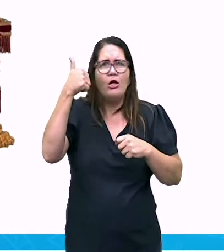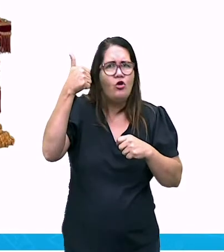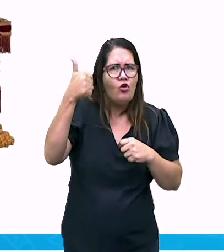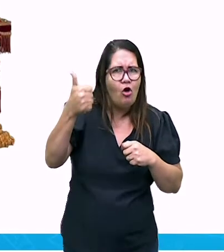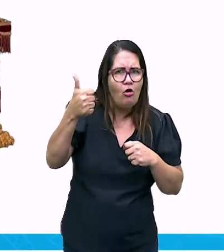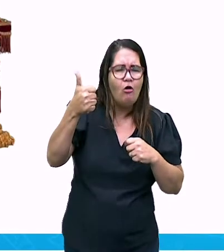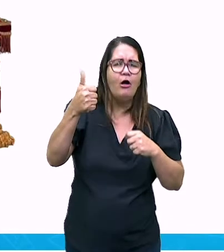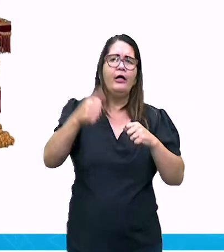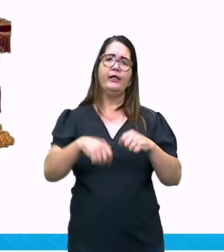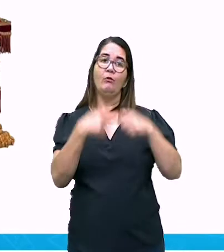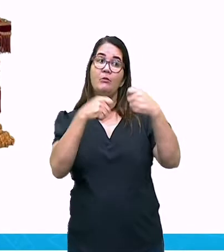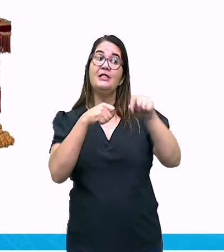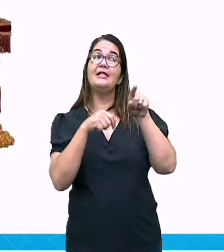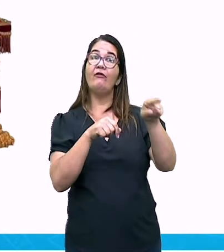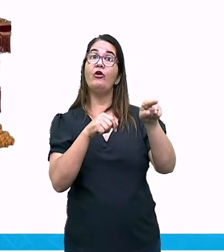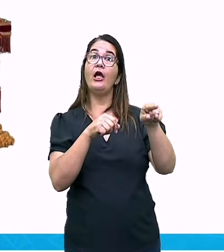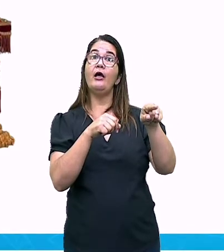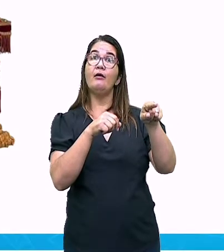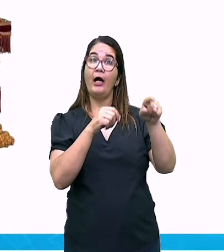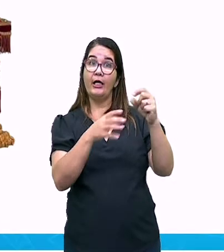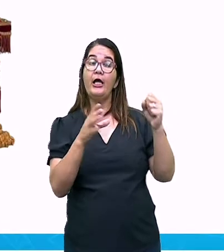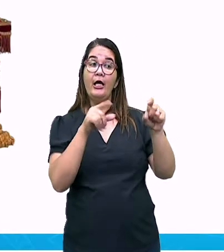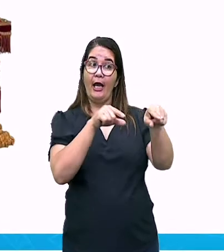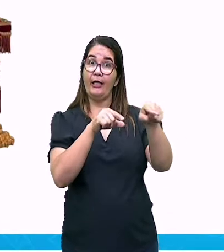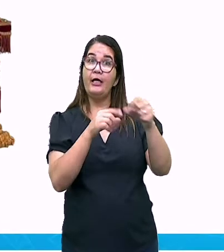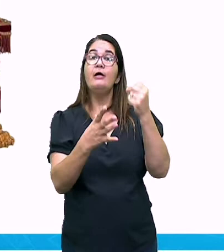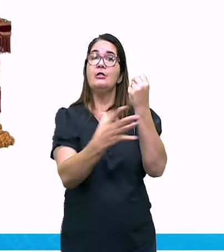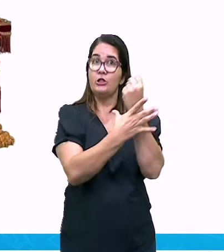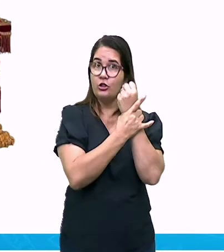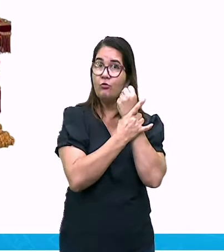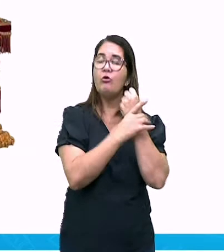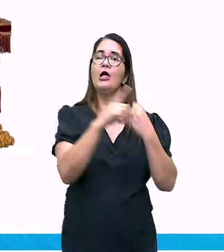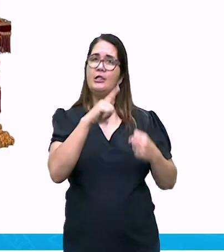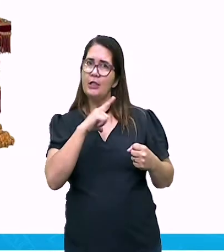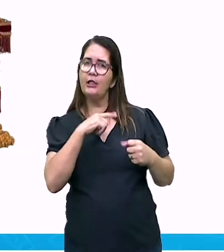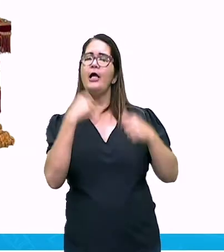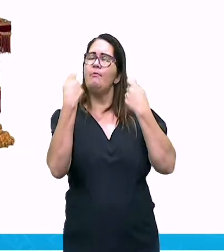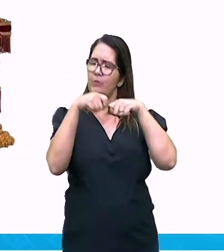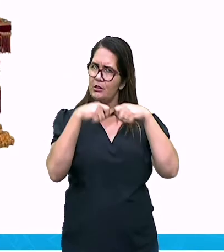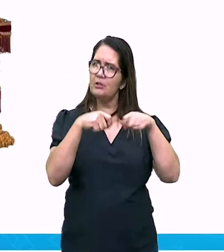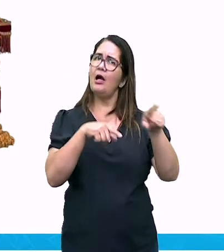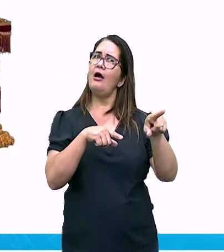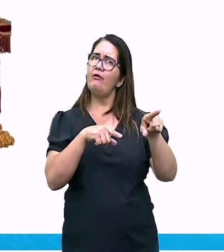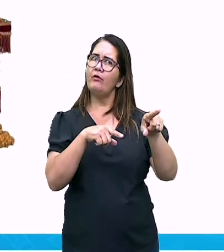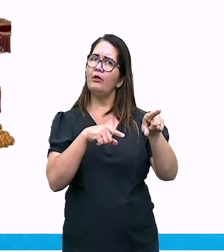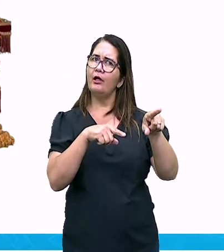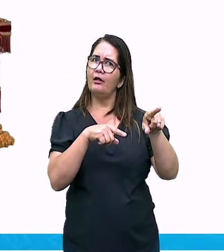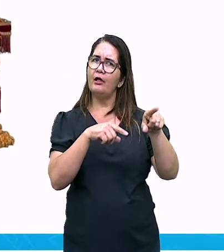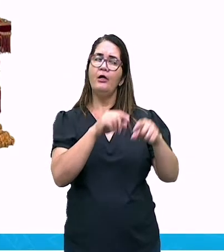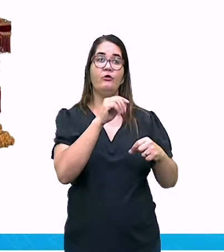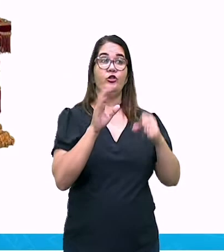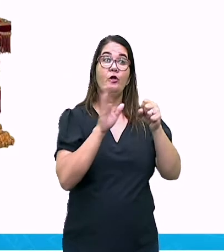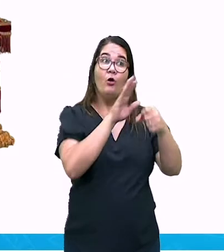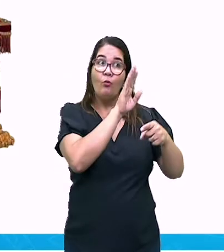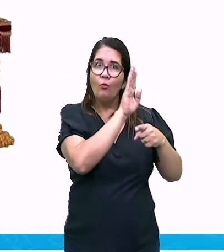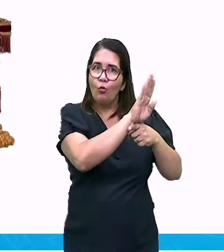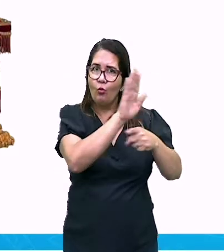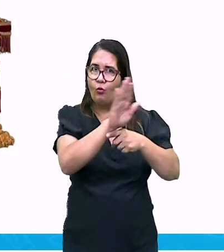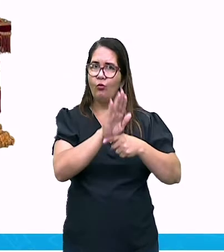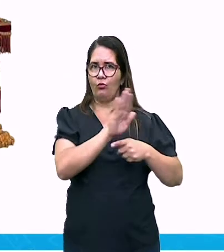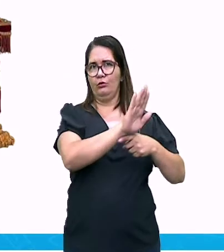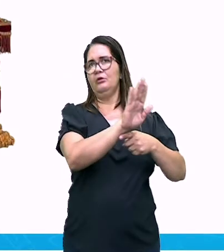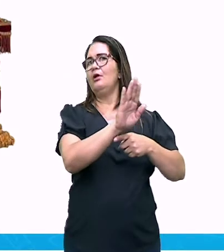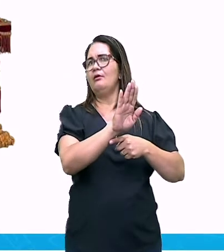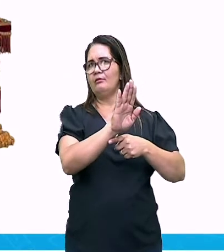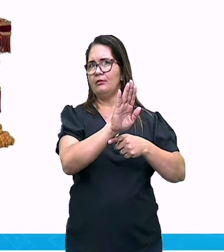recursos provenientes dela. Para organizar a aldeia desta ou daquela outra forma, de acordo com